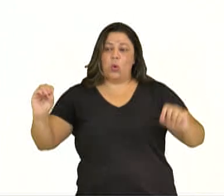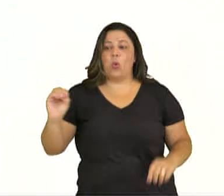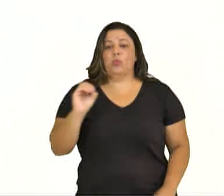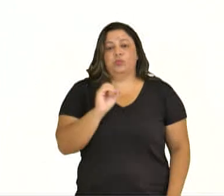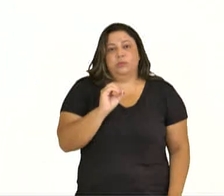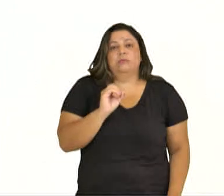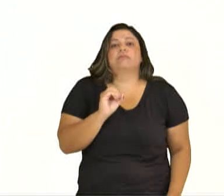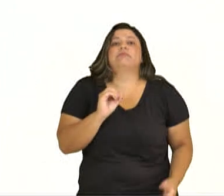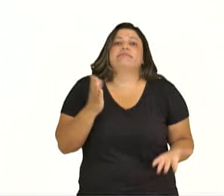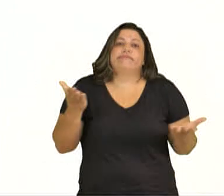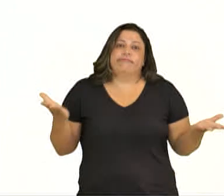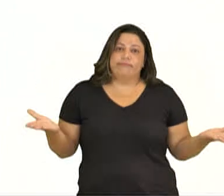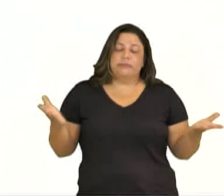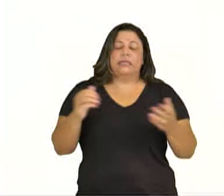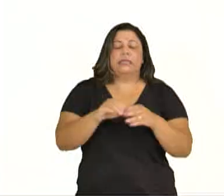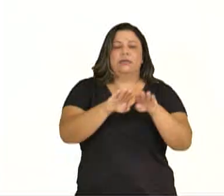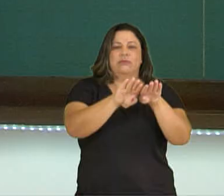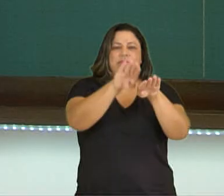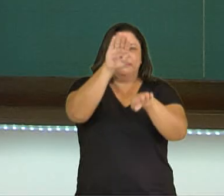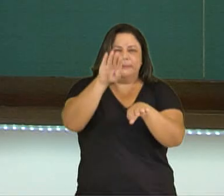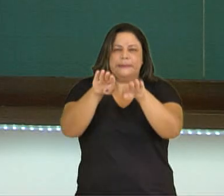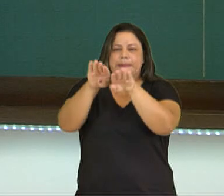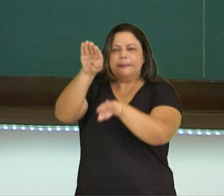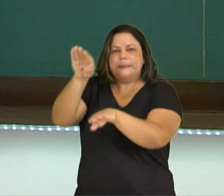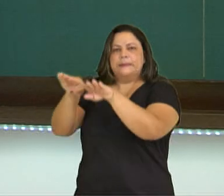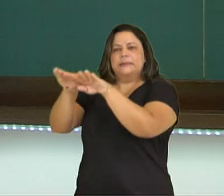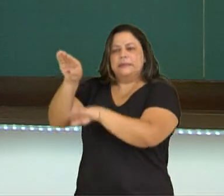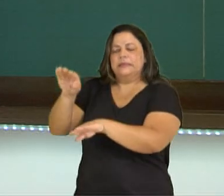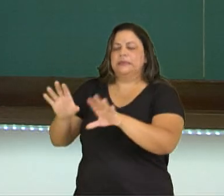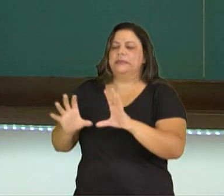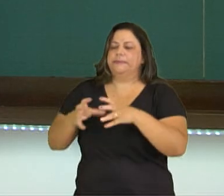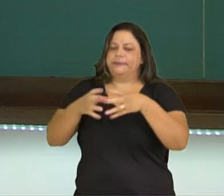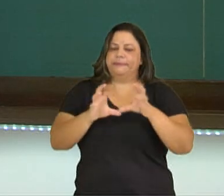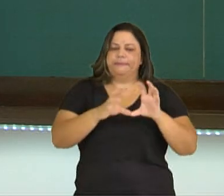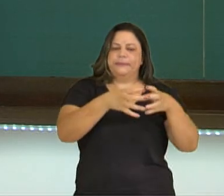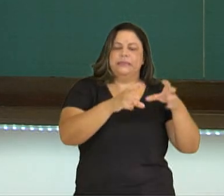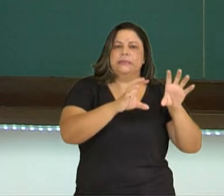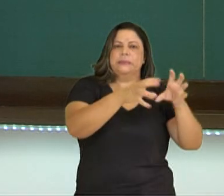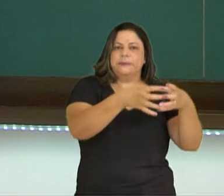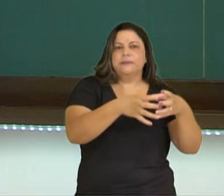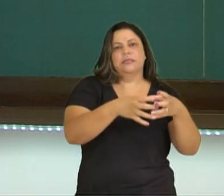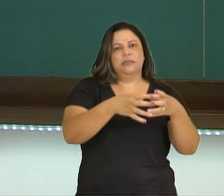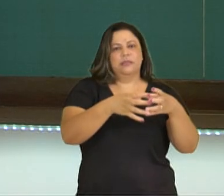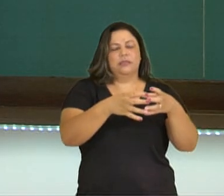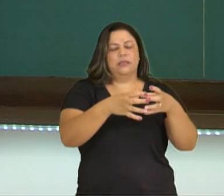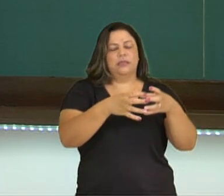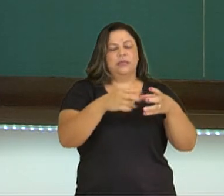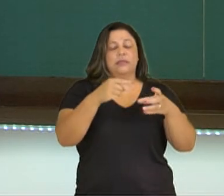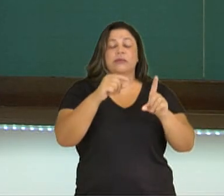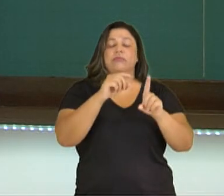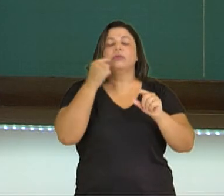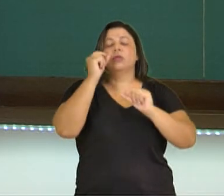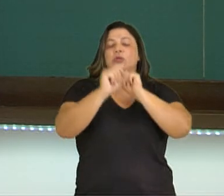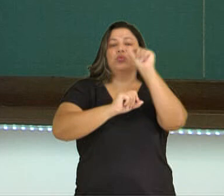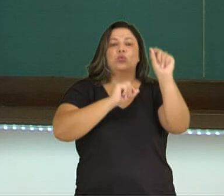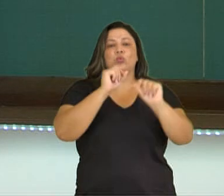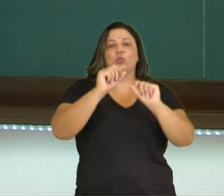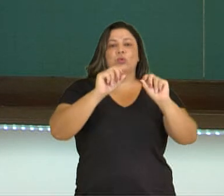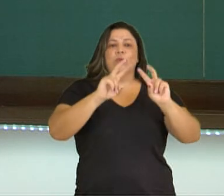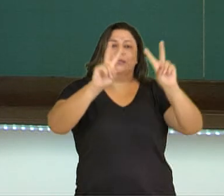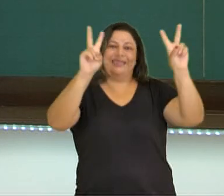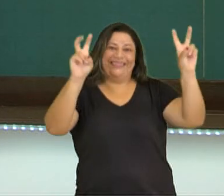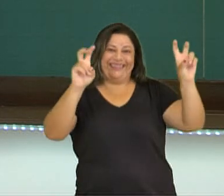ter um estabelecimento aí do que a gente chama de classes sociais, que é dentro dessa ideia ali de desigualdade. Não é todo